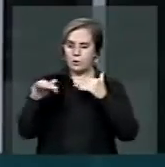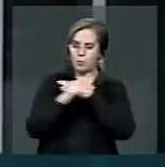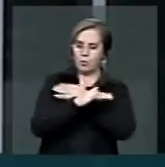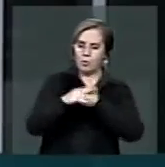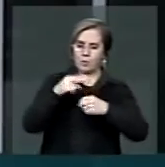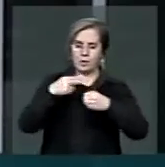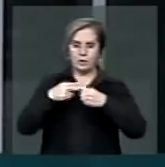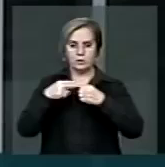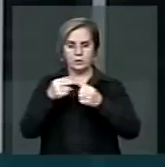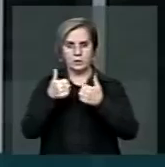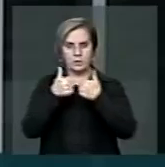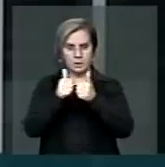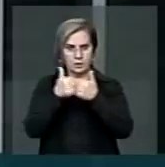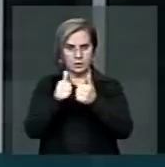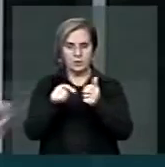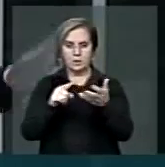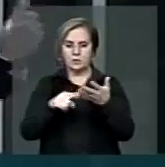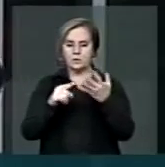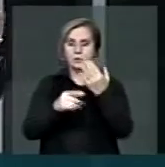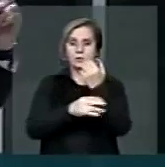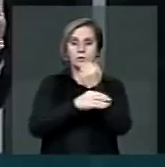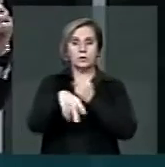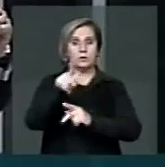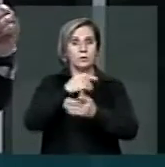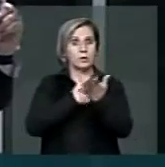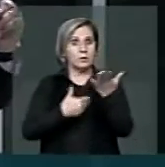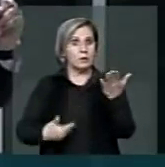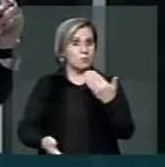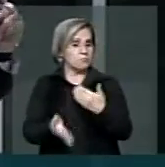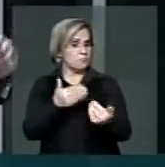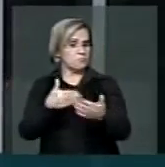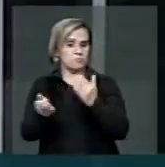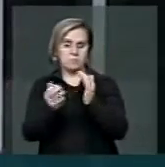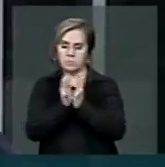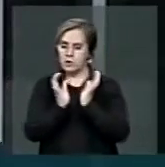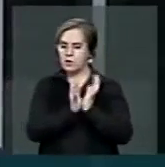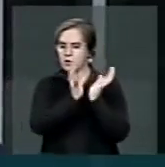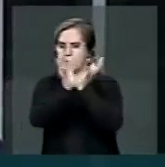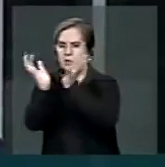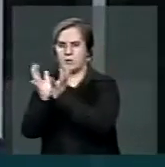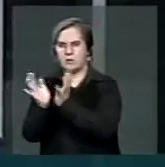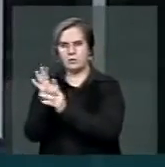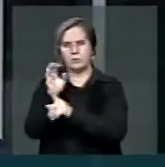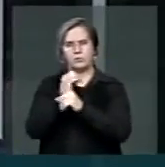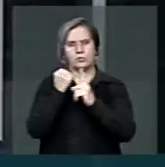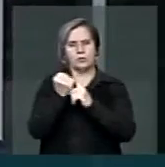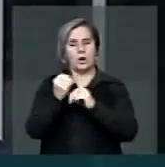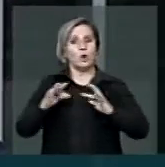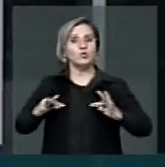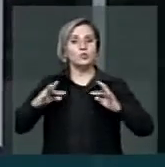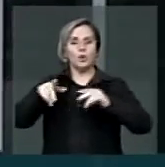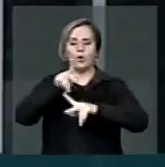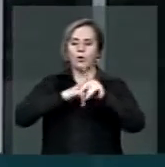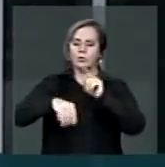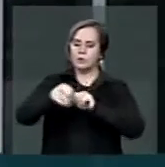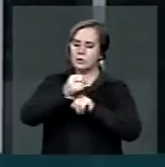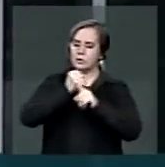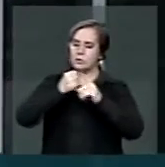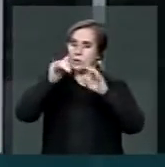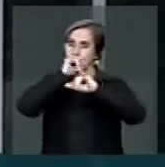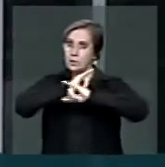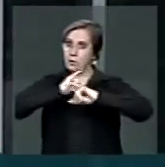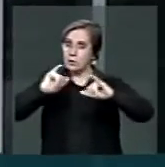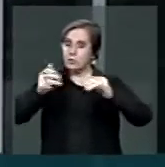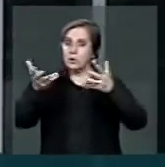público, de segurança pública, e não importa a classe social. A sociedade declarou e deixou claro que